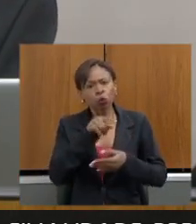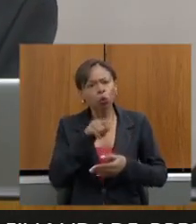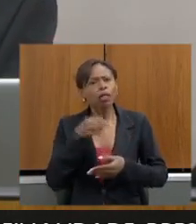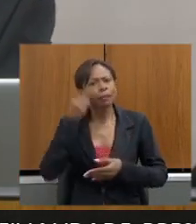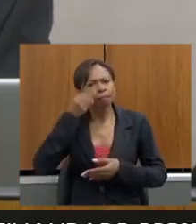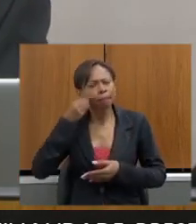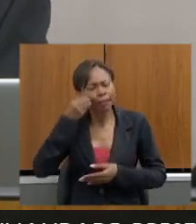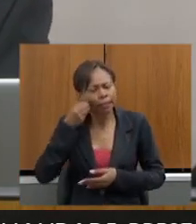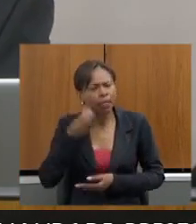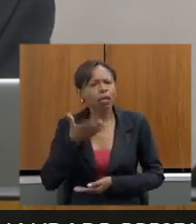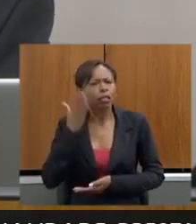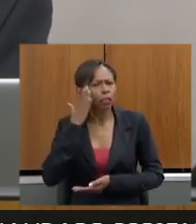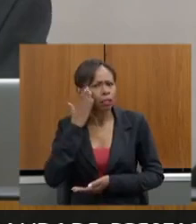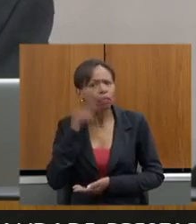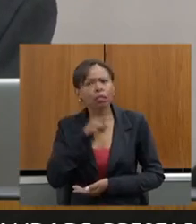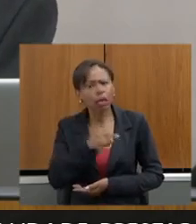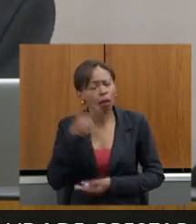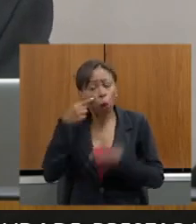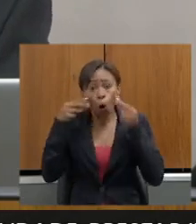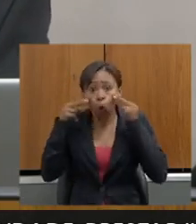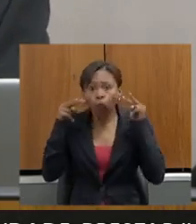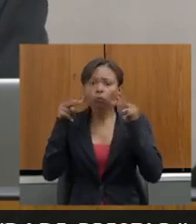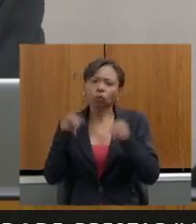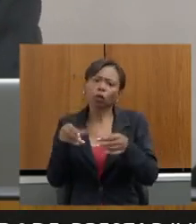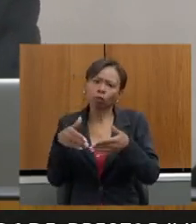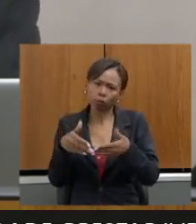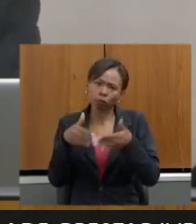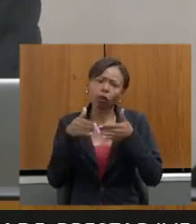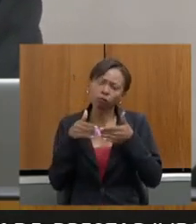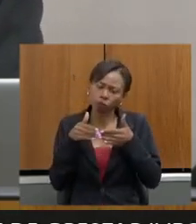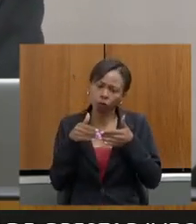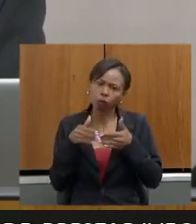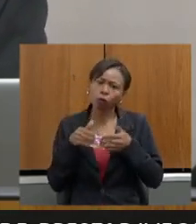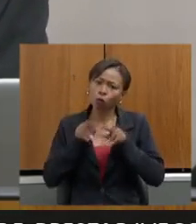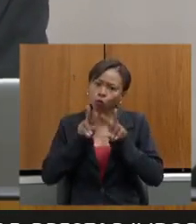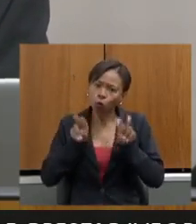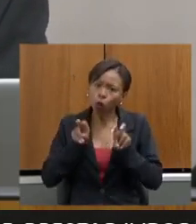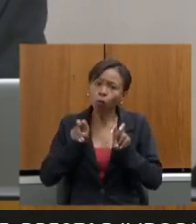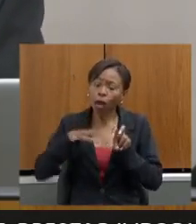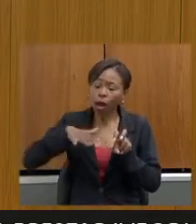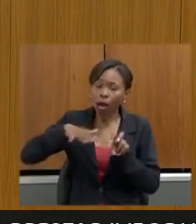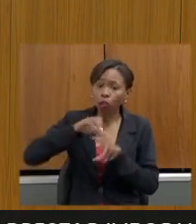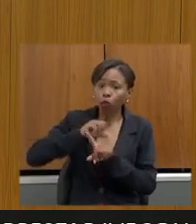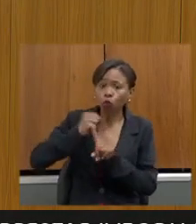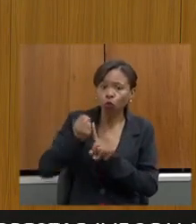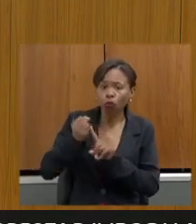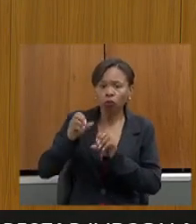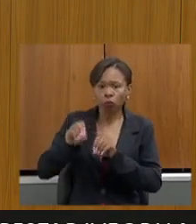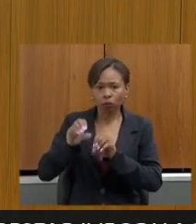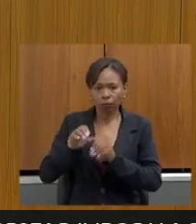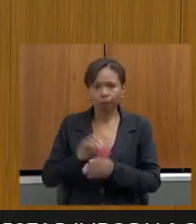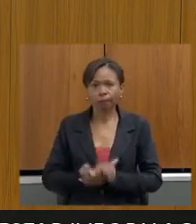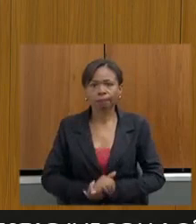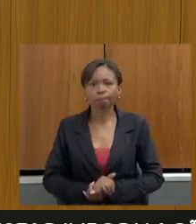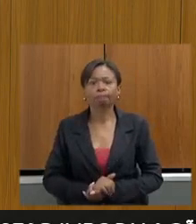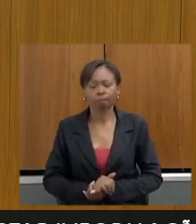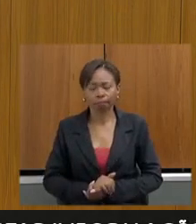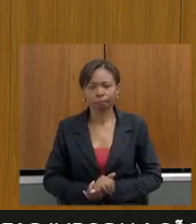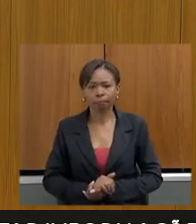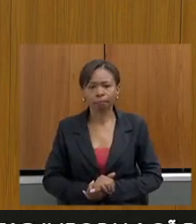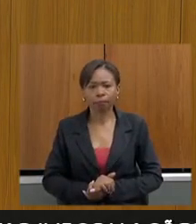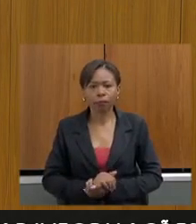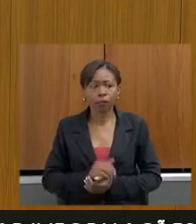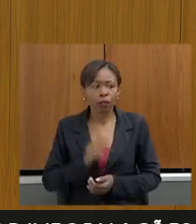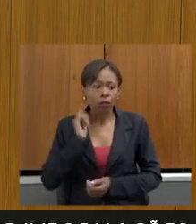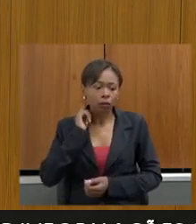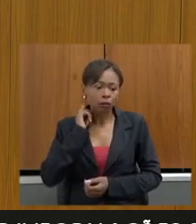expertise pela experiência e dessa olhada com carinho nessa questão do sócio cativo Obrigada cunhada é com relação a primeira